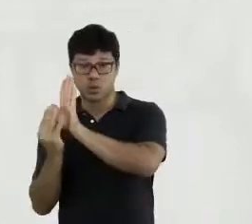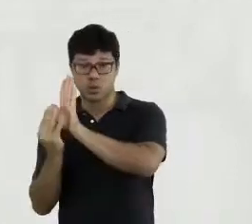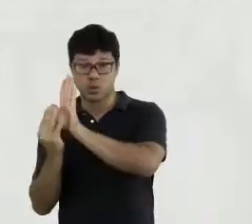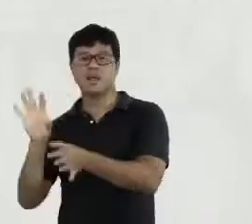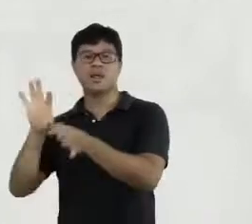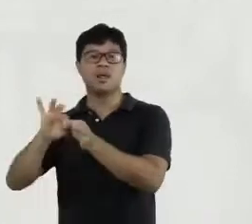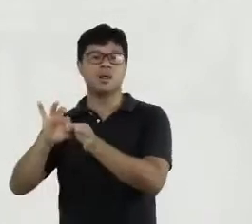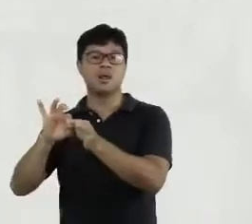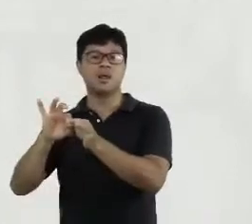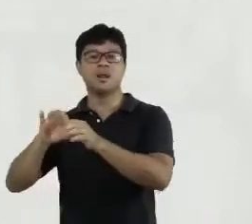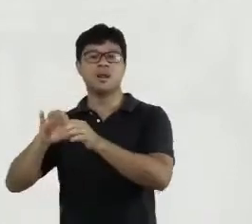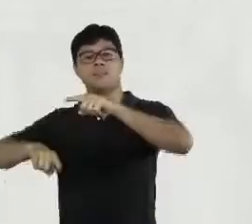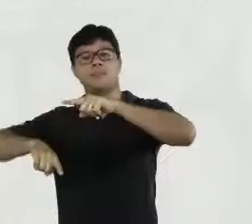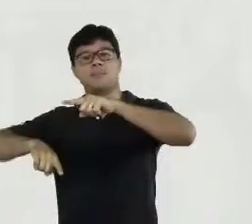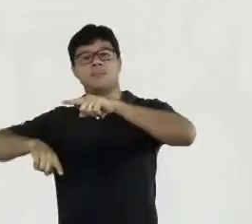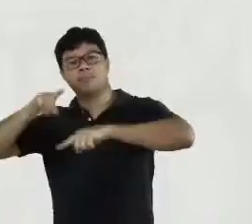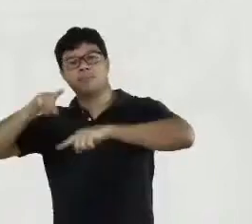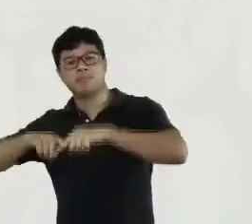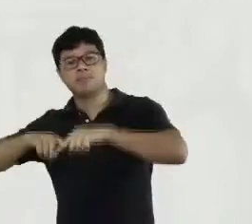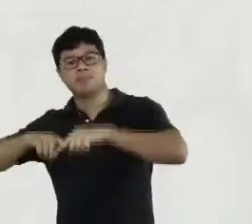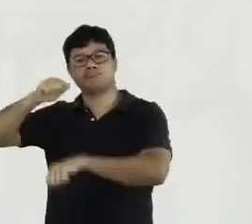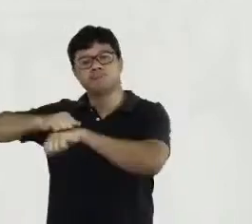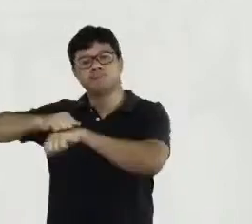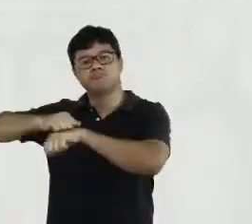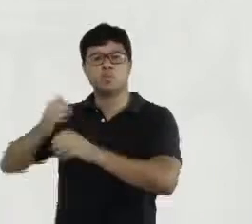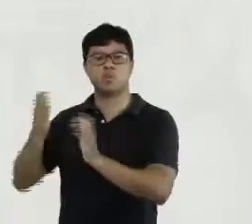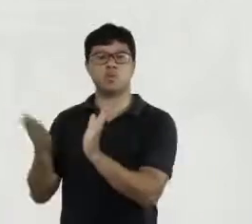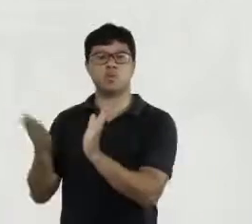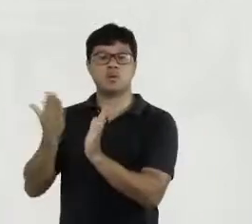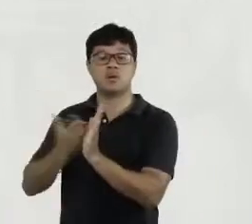ligados à materialidade do livro,